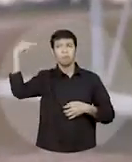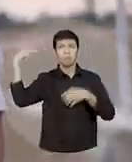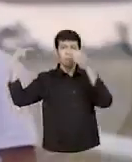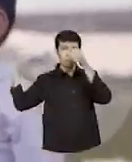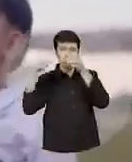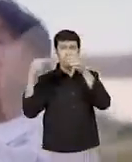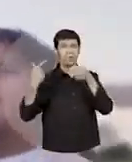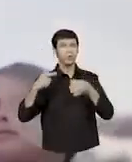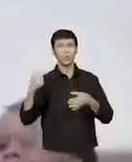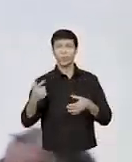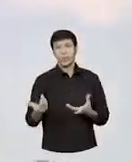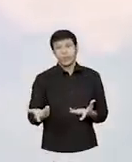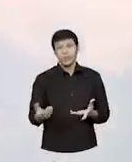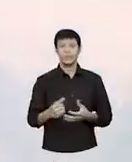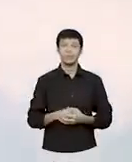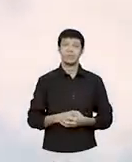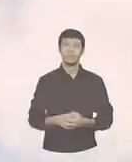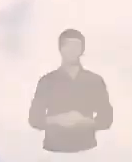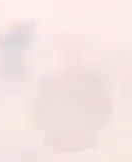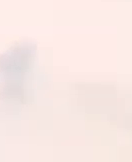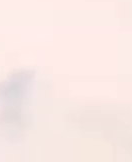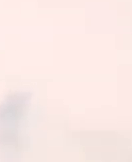Algo que você acredita ser maior.